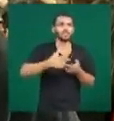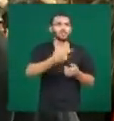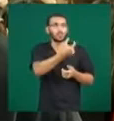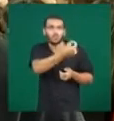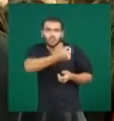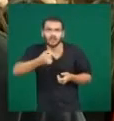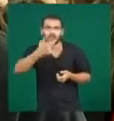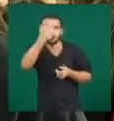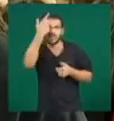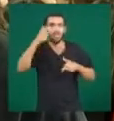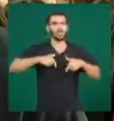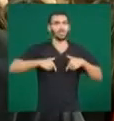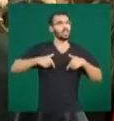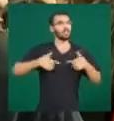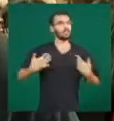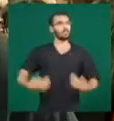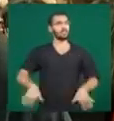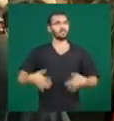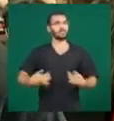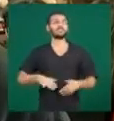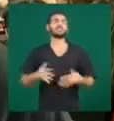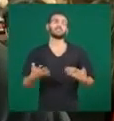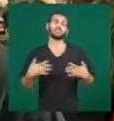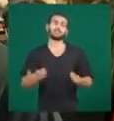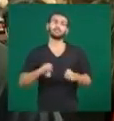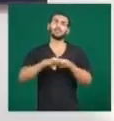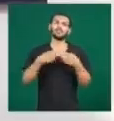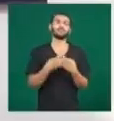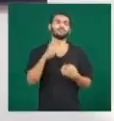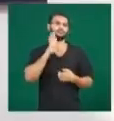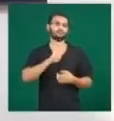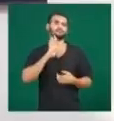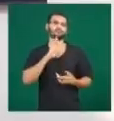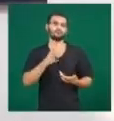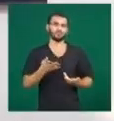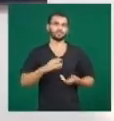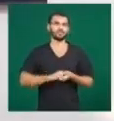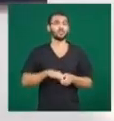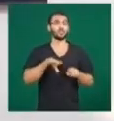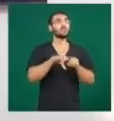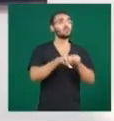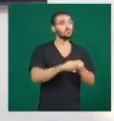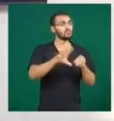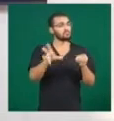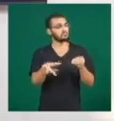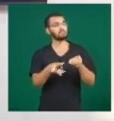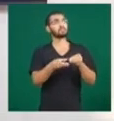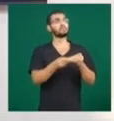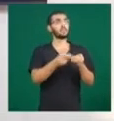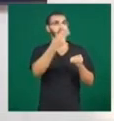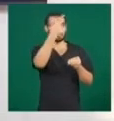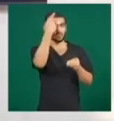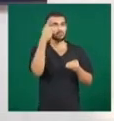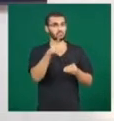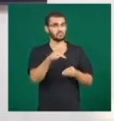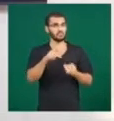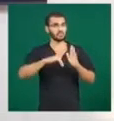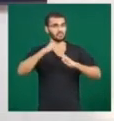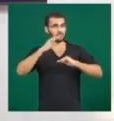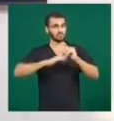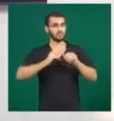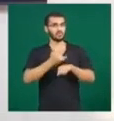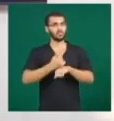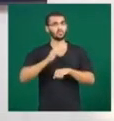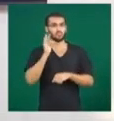credenciado 200 pessoas, então está sendo um evento muito legal. Formação complementar aí à vida desses futuros profissionais e, é claro, vai fazer